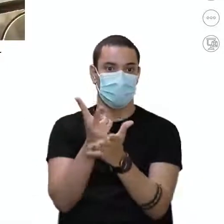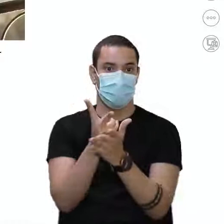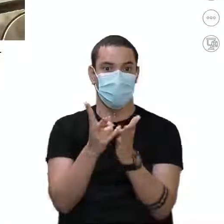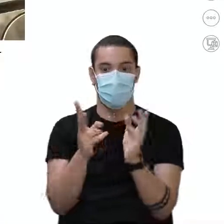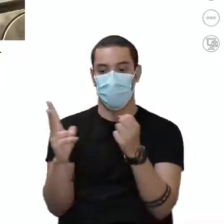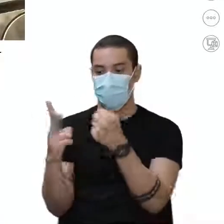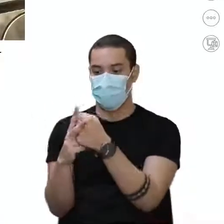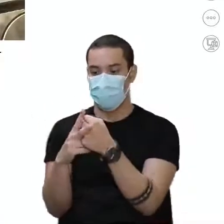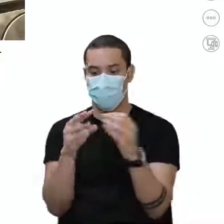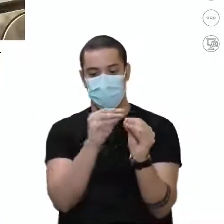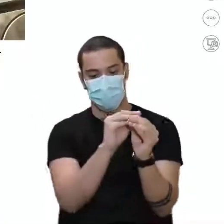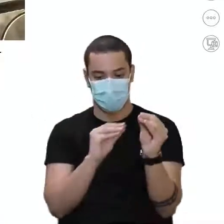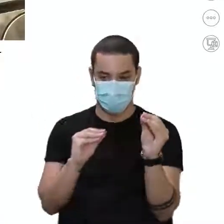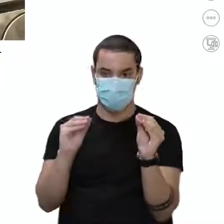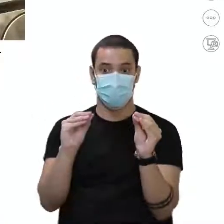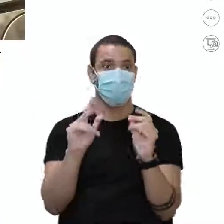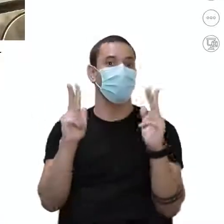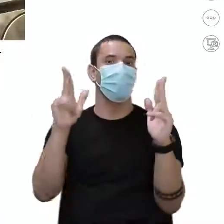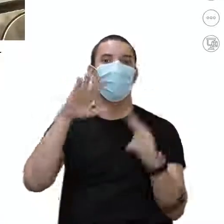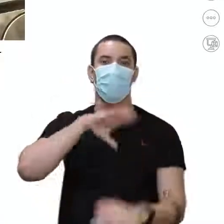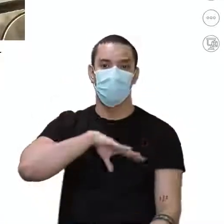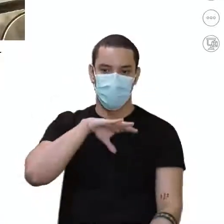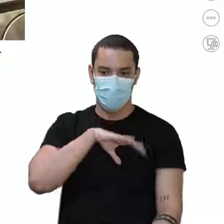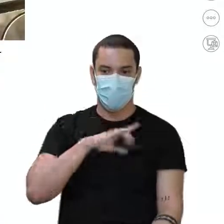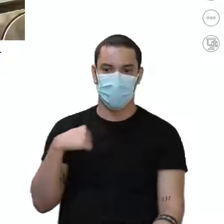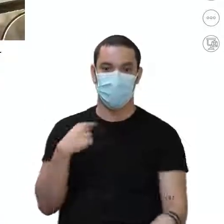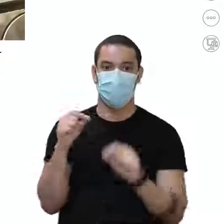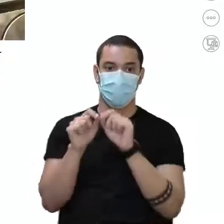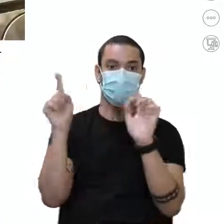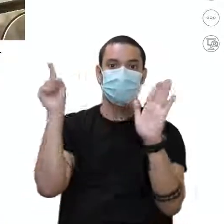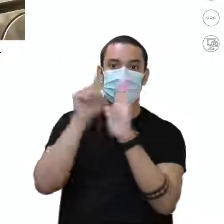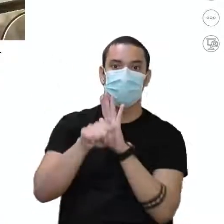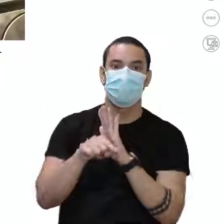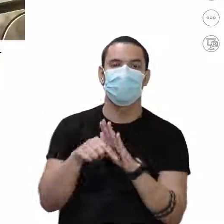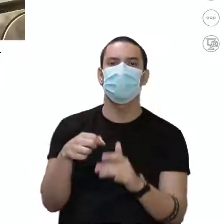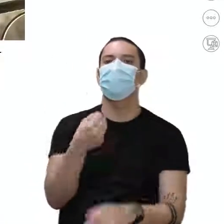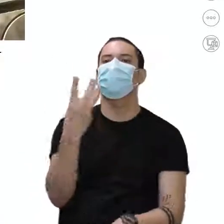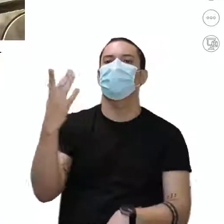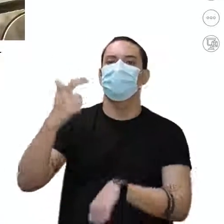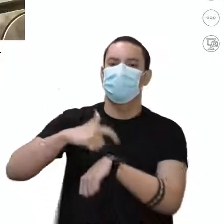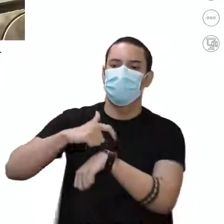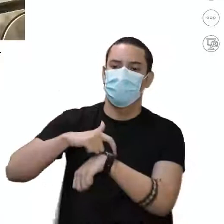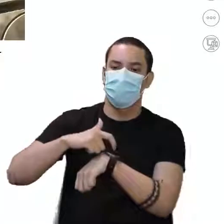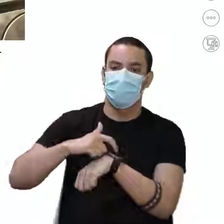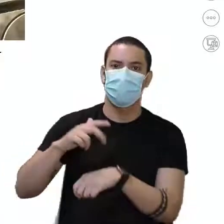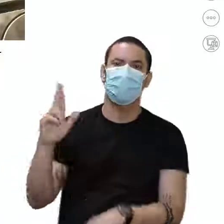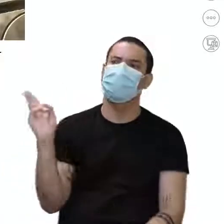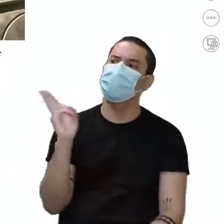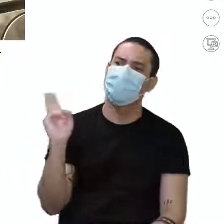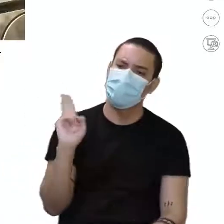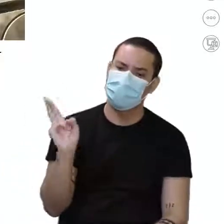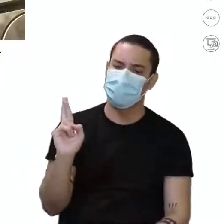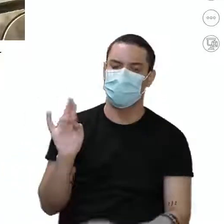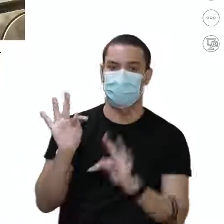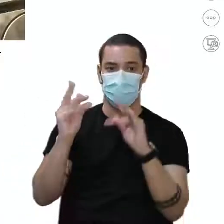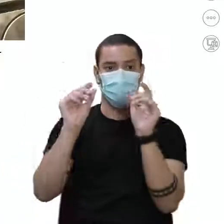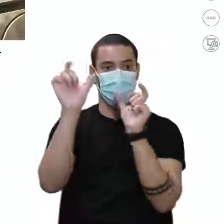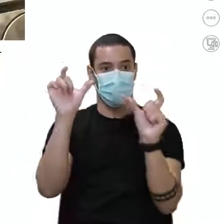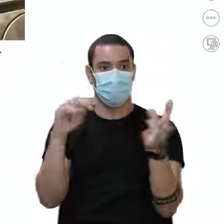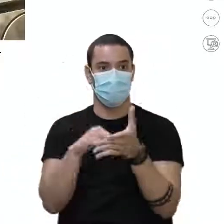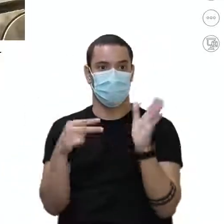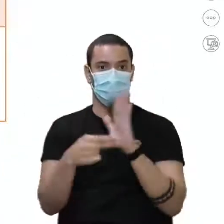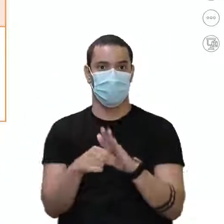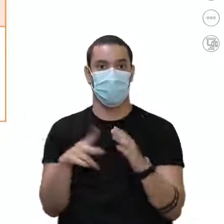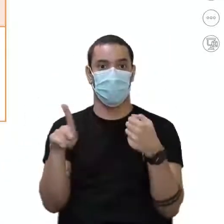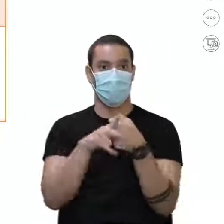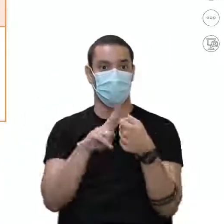frente do verbo, assim como em português, quando a gente faz perguntas, né, quanto tempo quem, todas essas palavras são pronomes